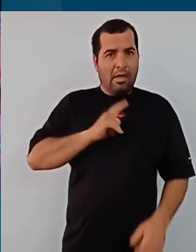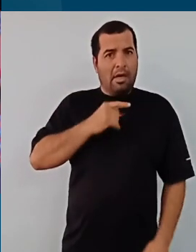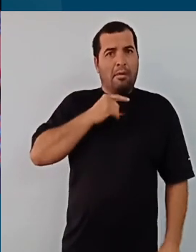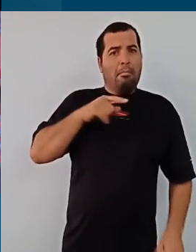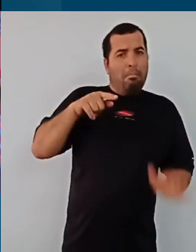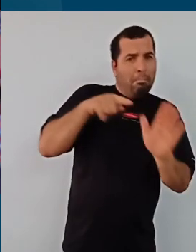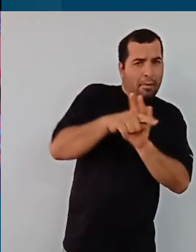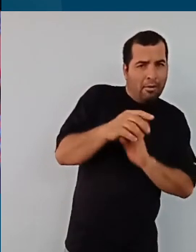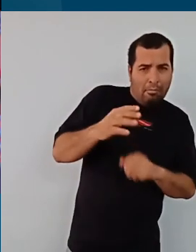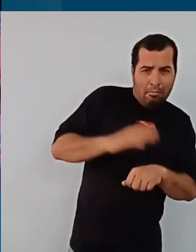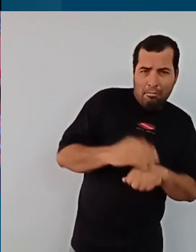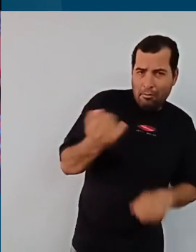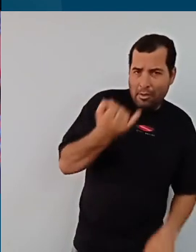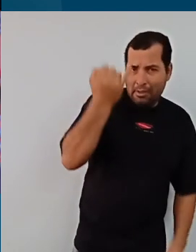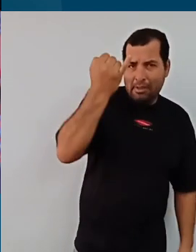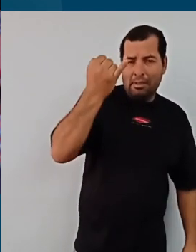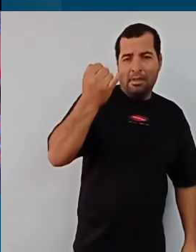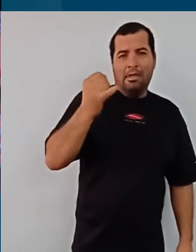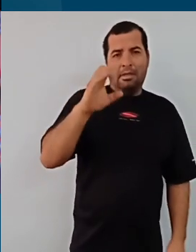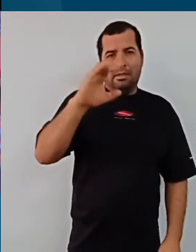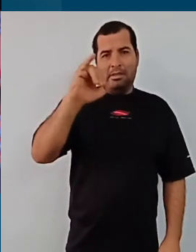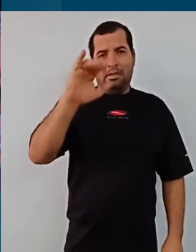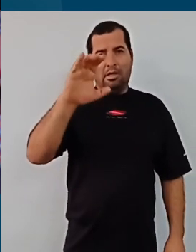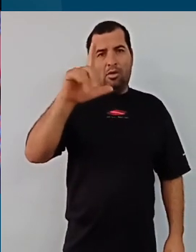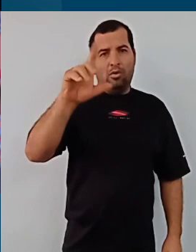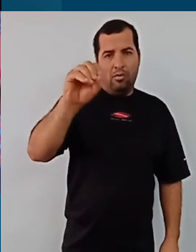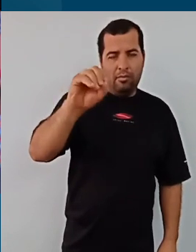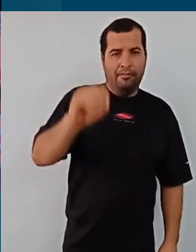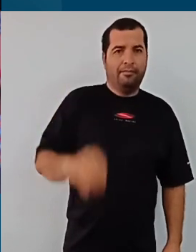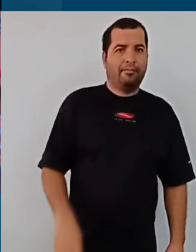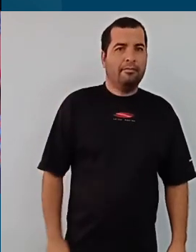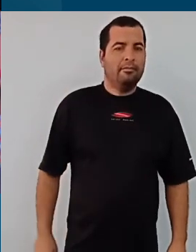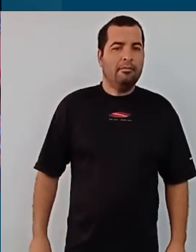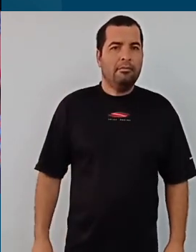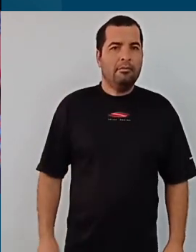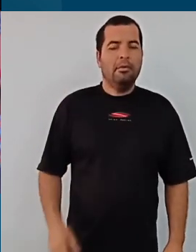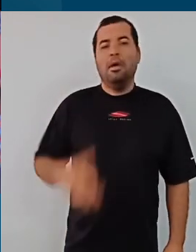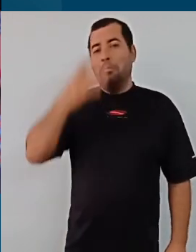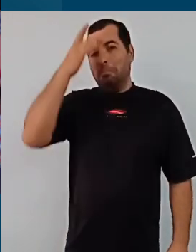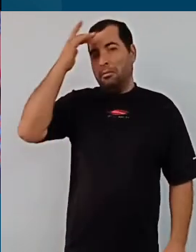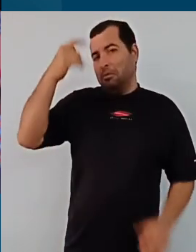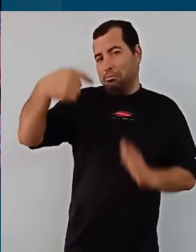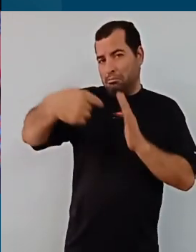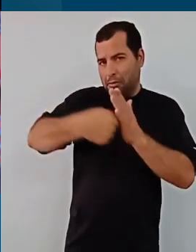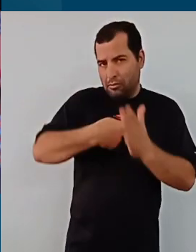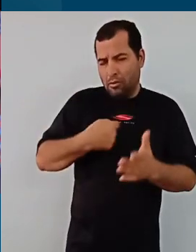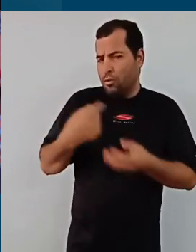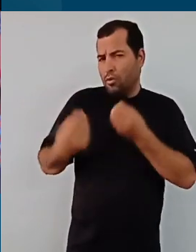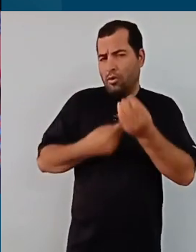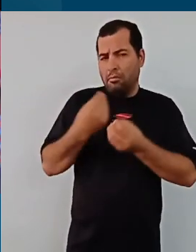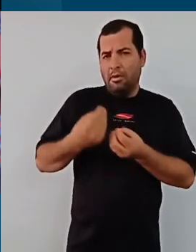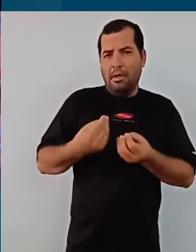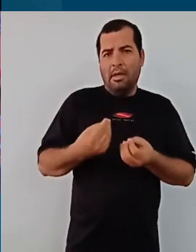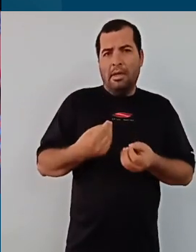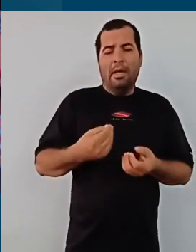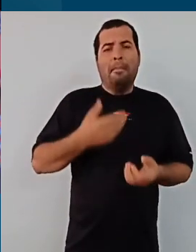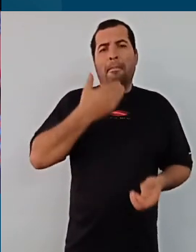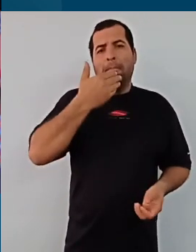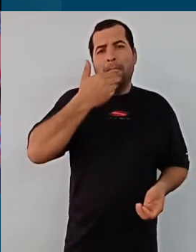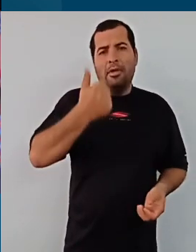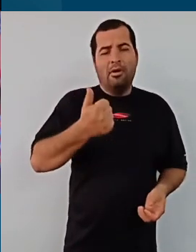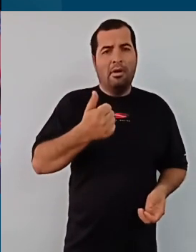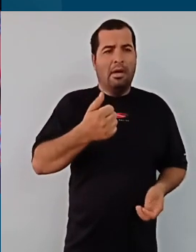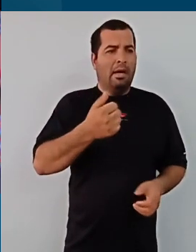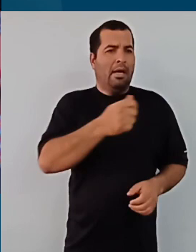muito importante do ciclo? Alguém perguntou sobre a explicação do ciclo, então, se deveríamos reter